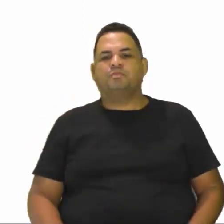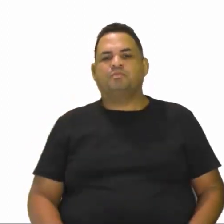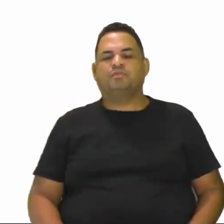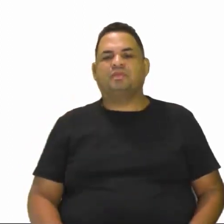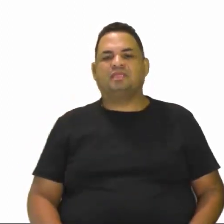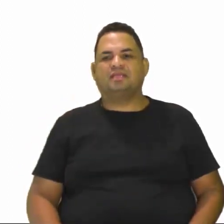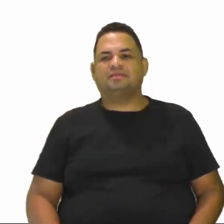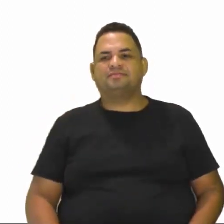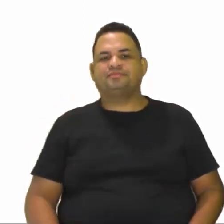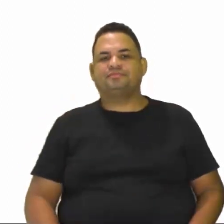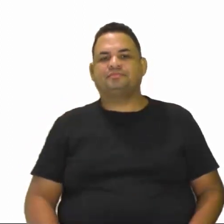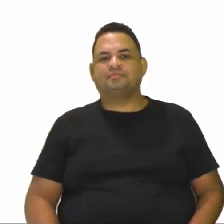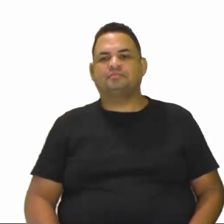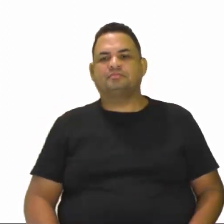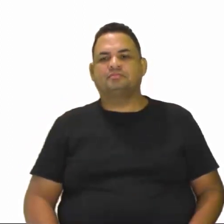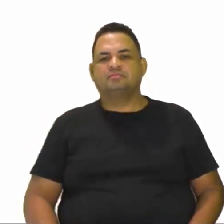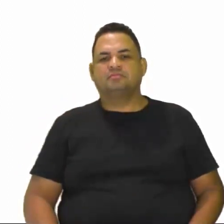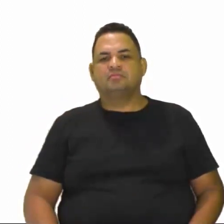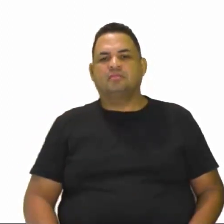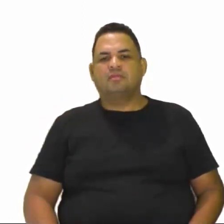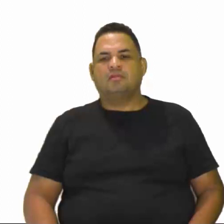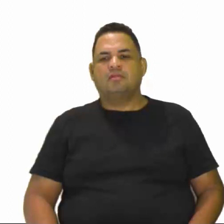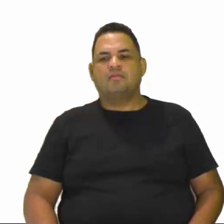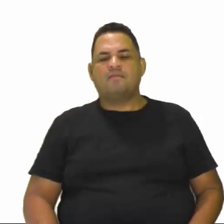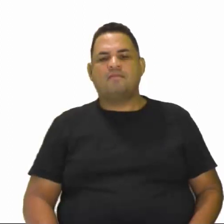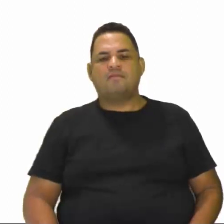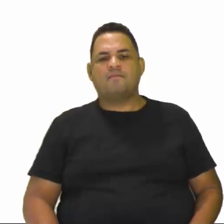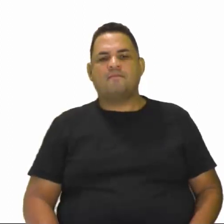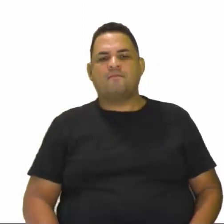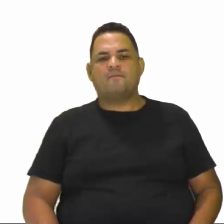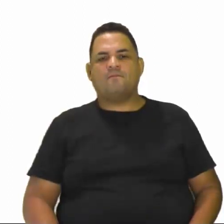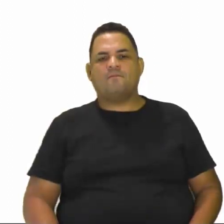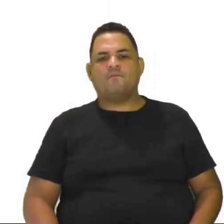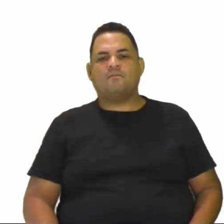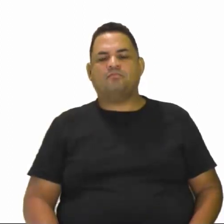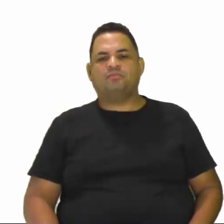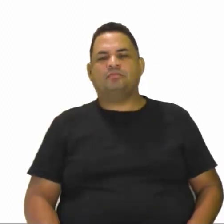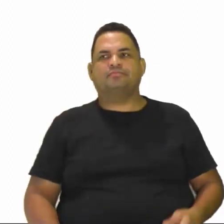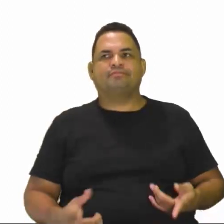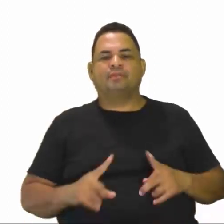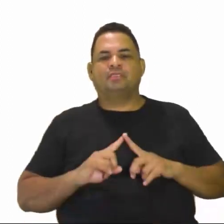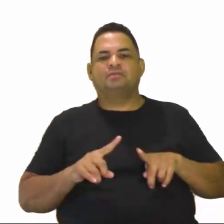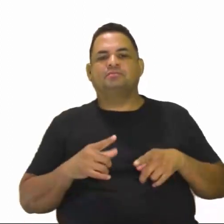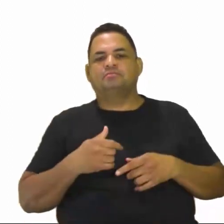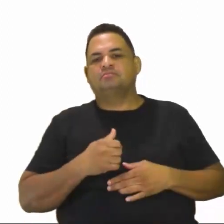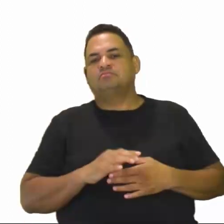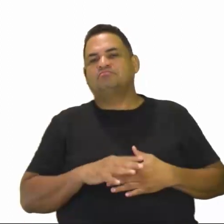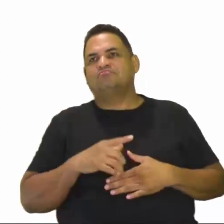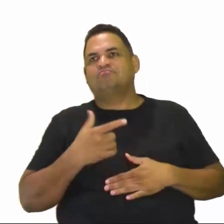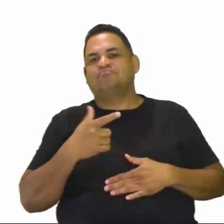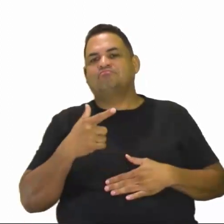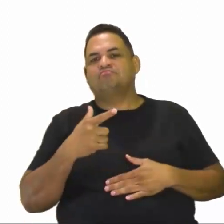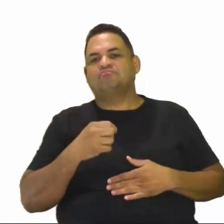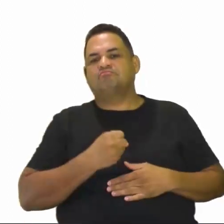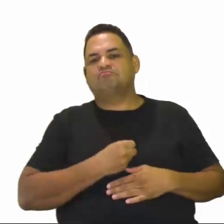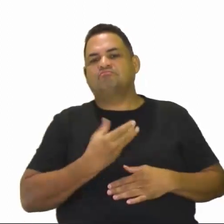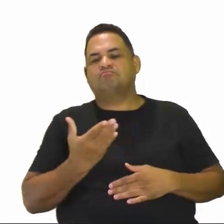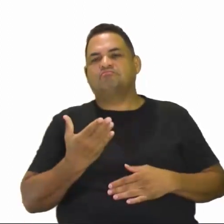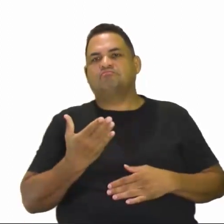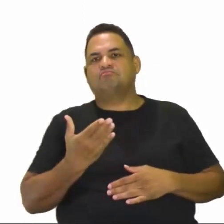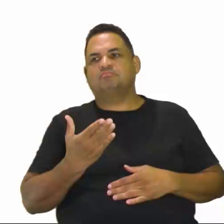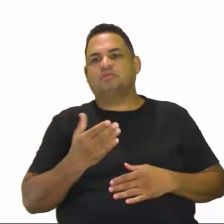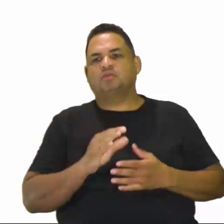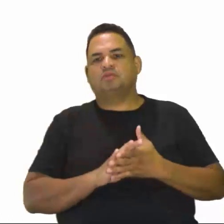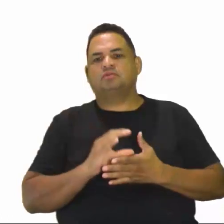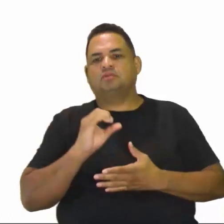o pH, perdão. Só que nós não temos a concentração nem o pOH que me indique